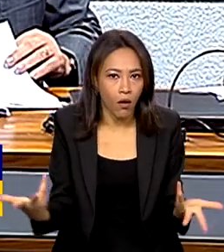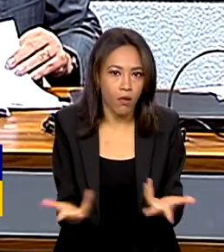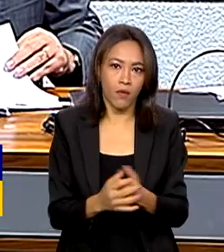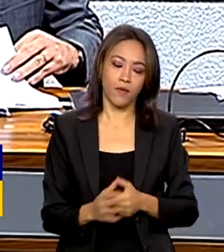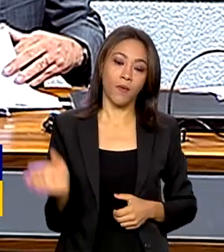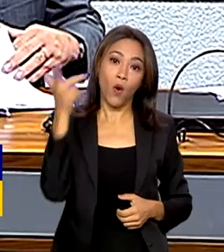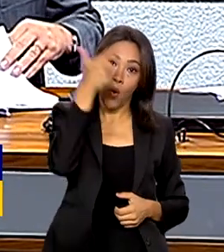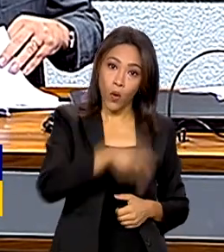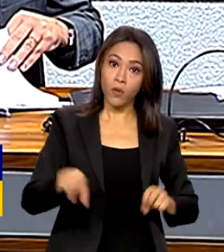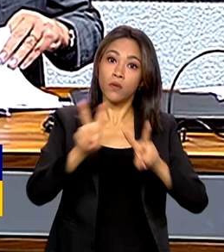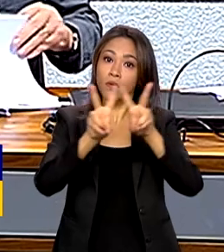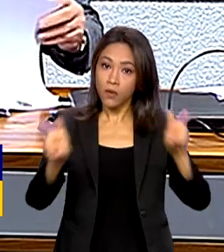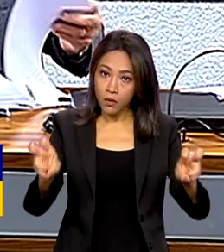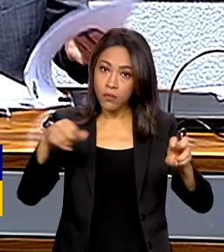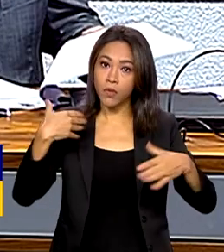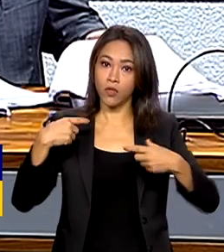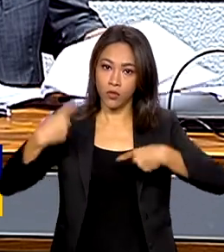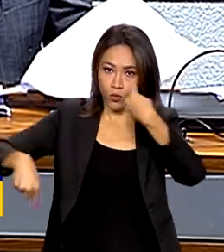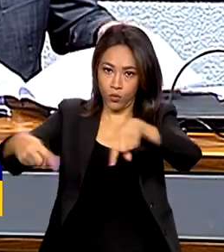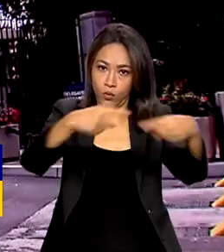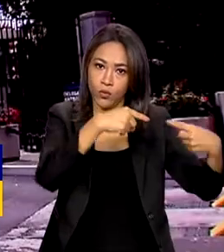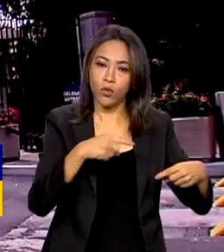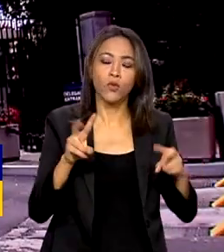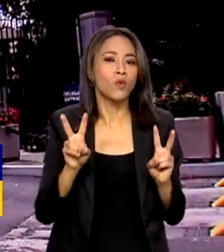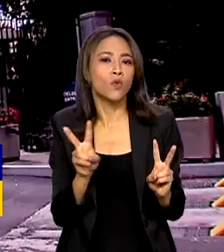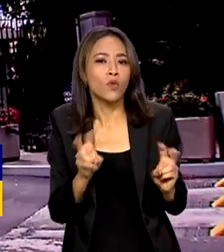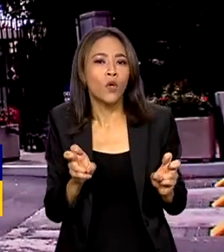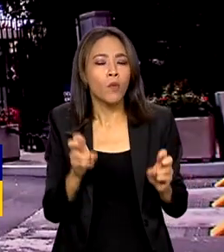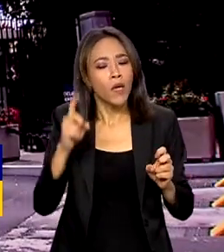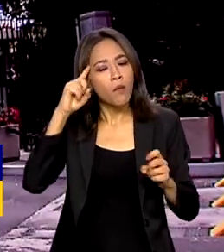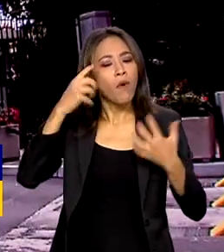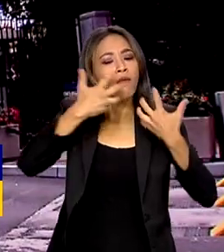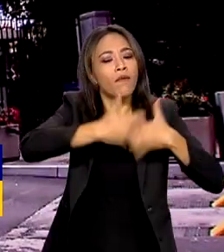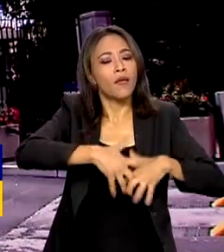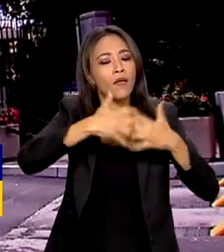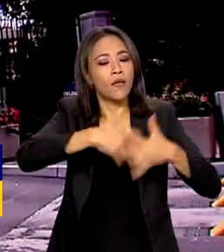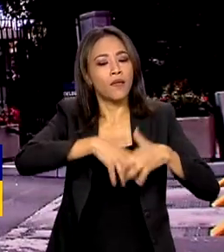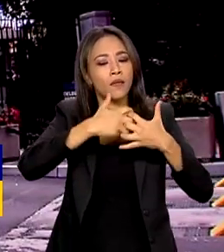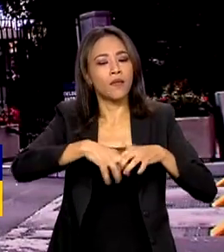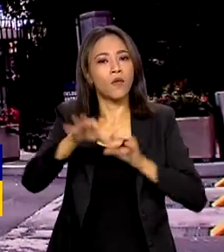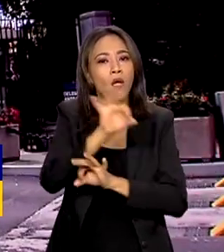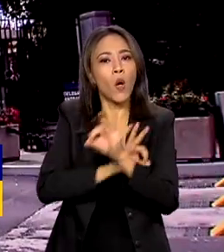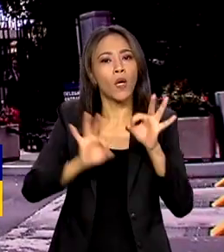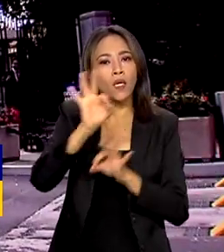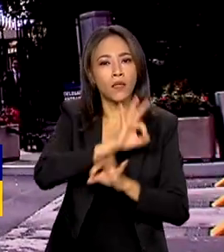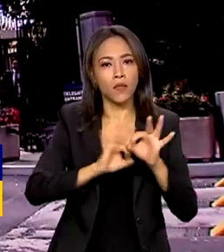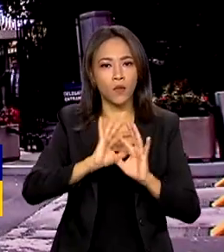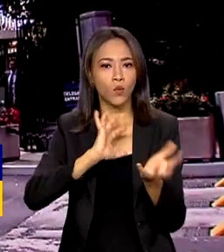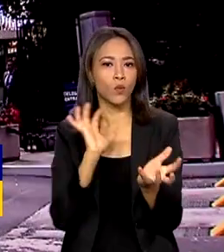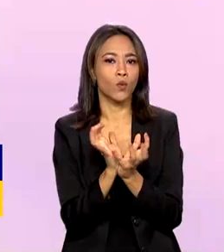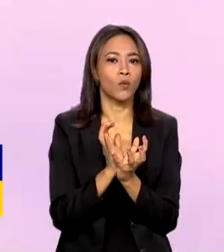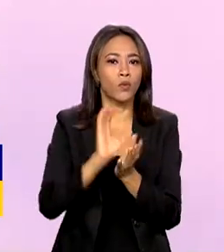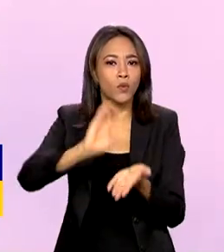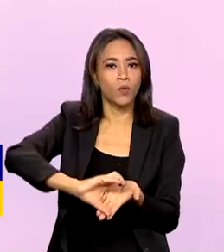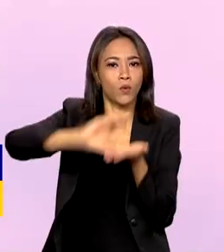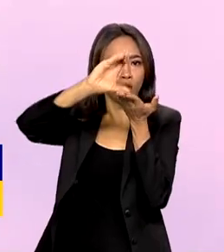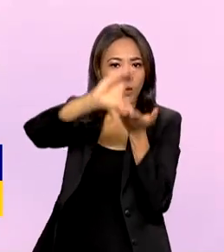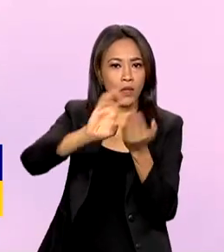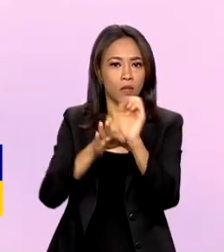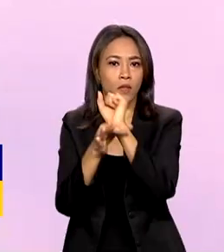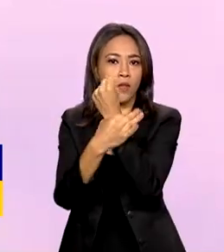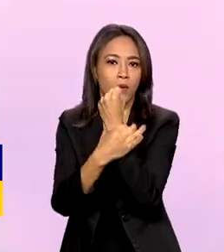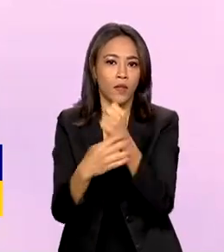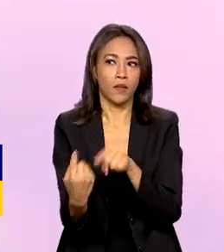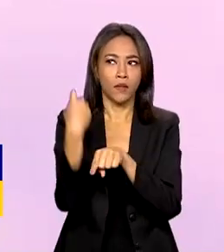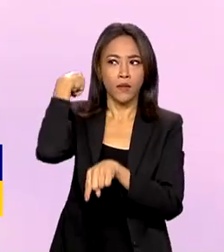abordado no senado foi a necessidade de uma revisão no formato do Conselho de Segurança das Nações Unidas criado